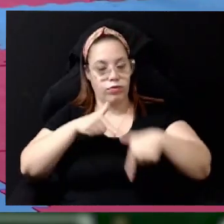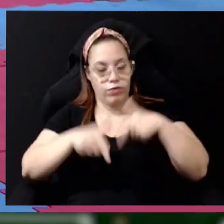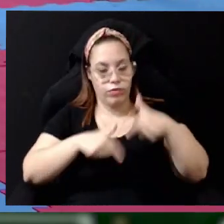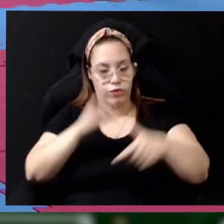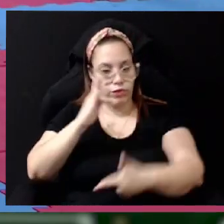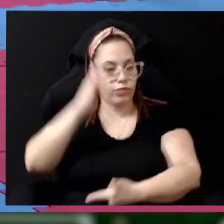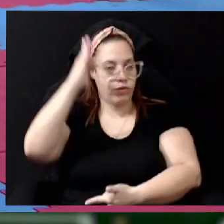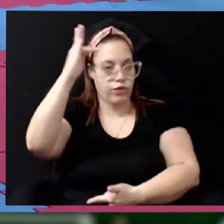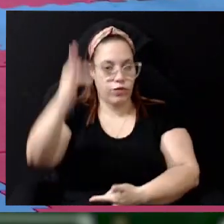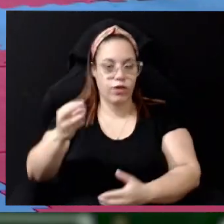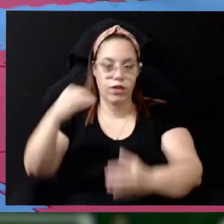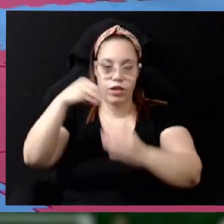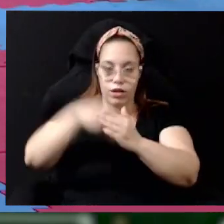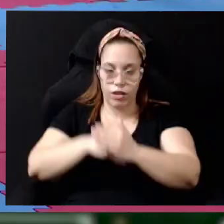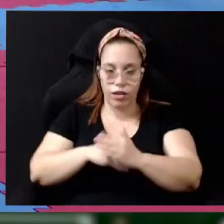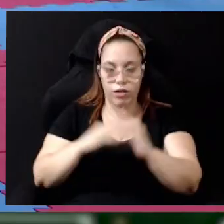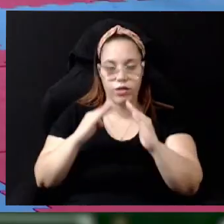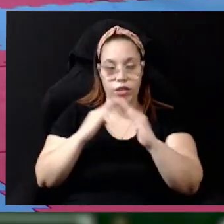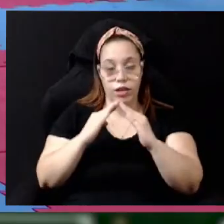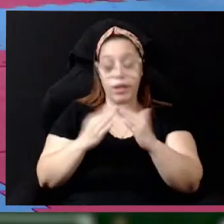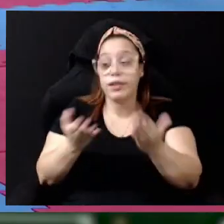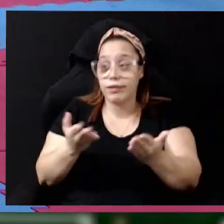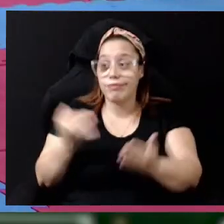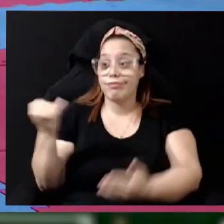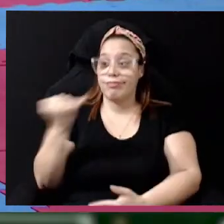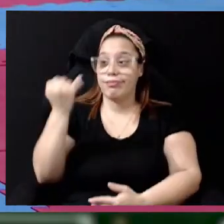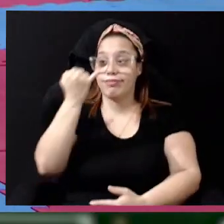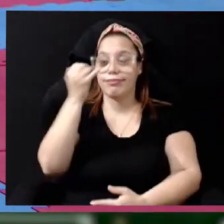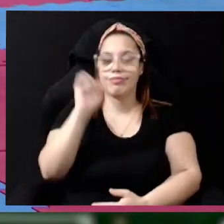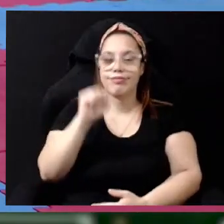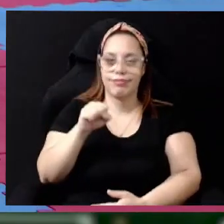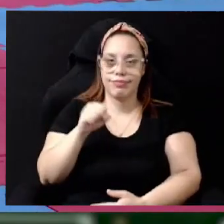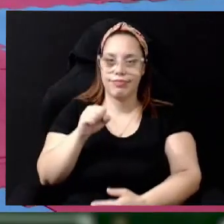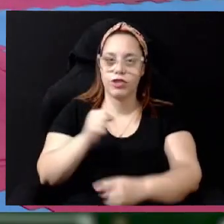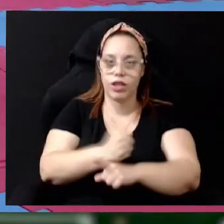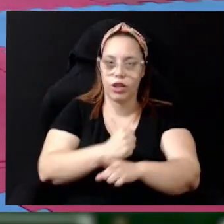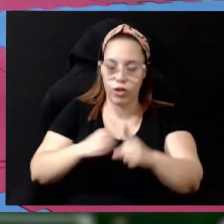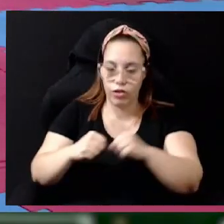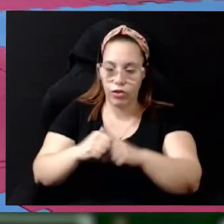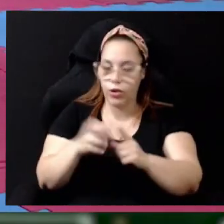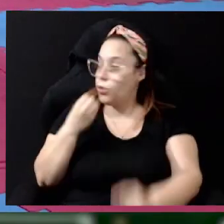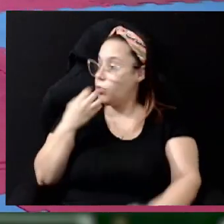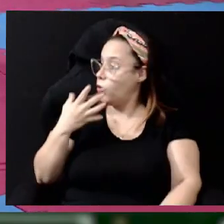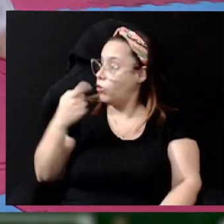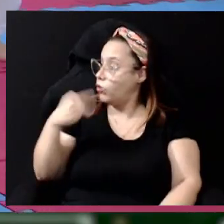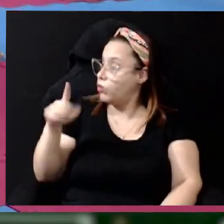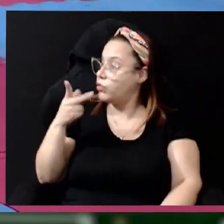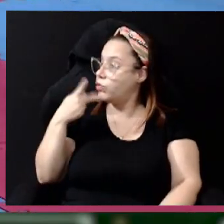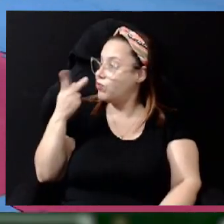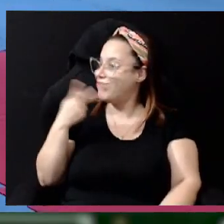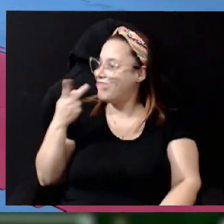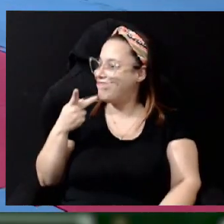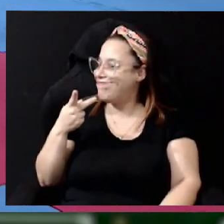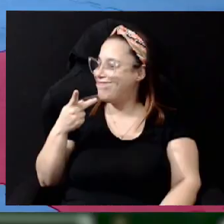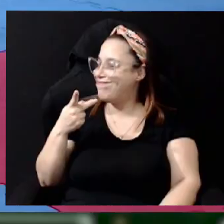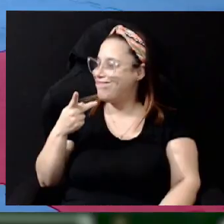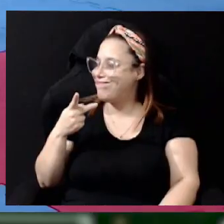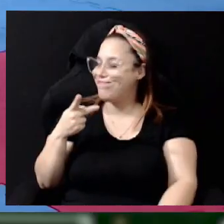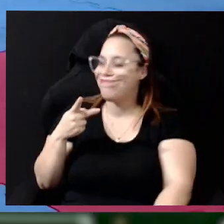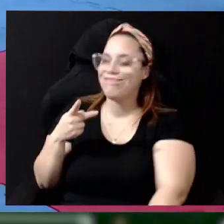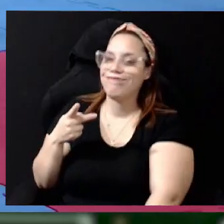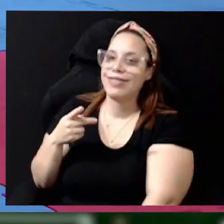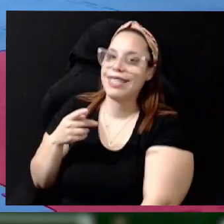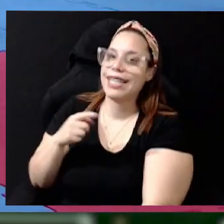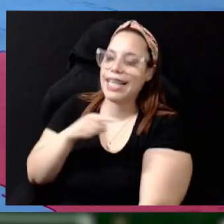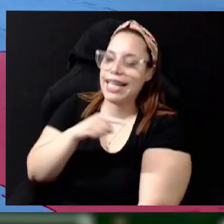trabalho, ou num futuro dentro da casa deles. Então é muito importante sim a parte da socialização. Bom, você citou aí a parte